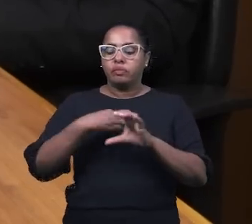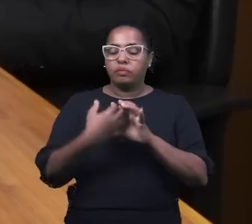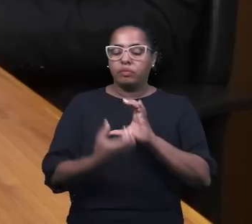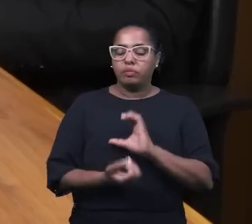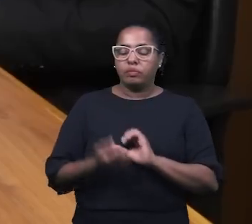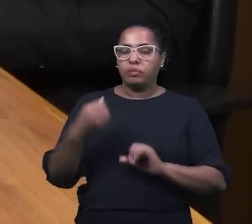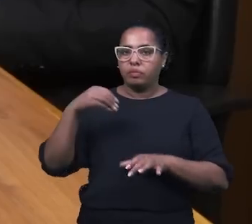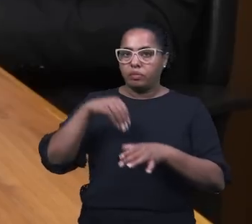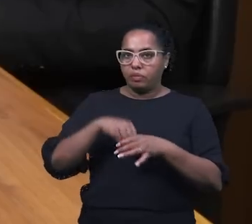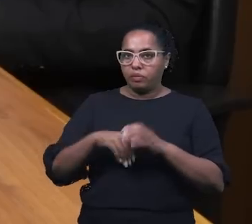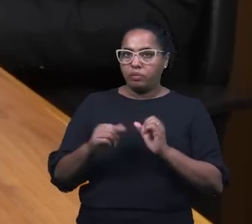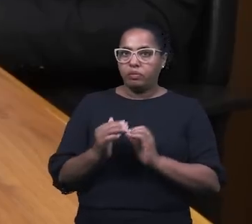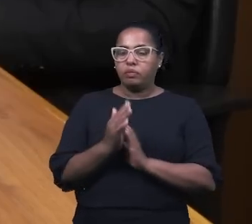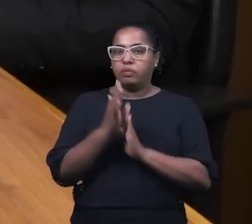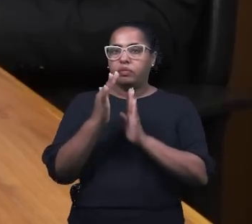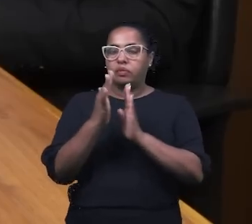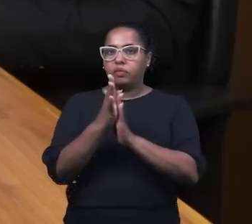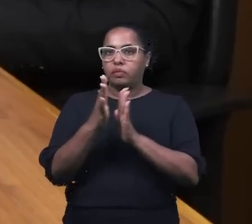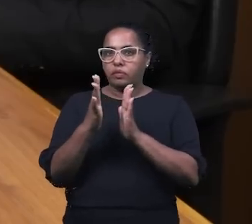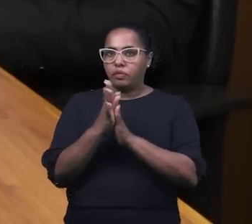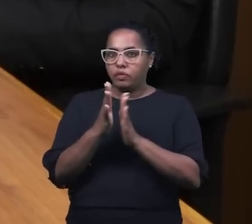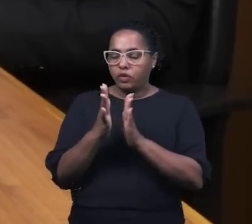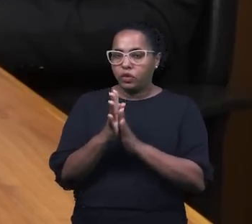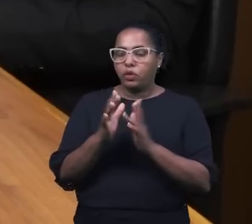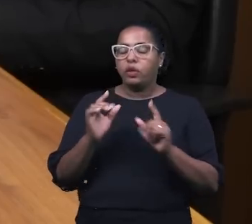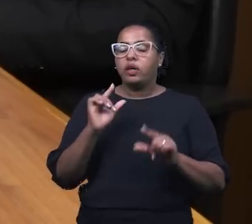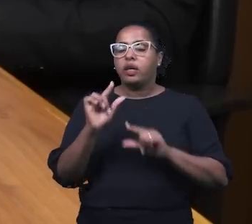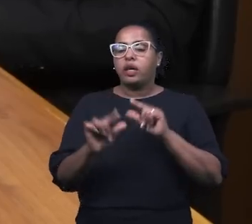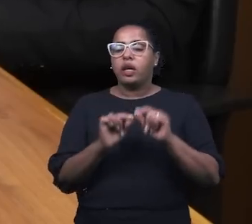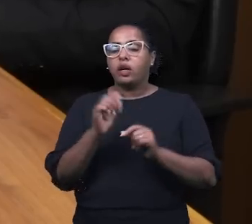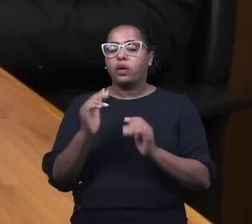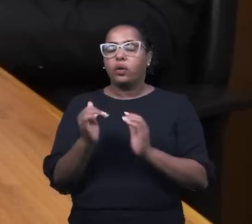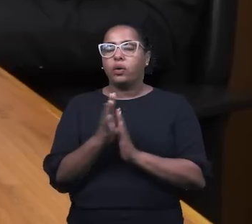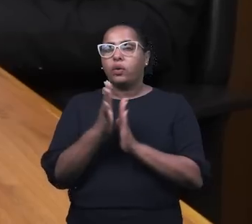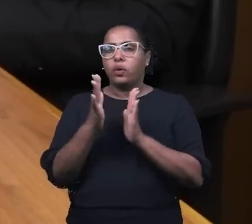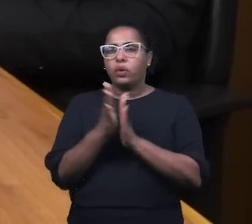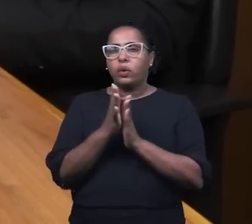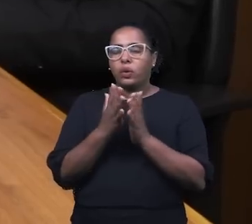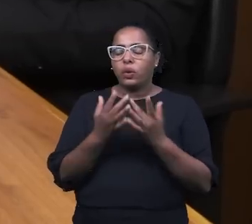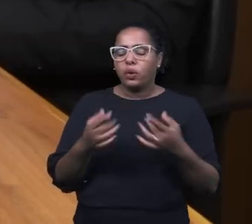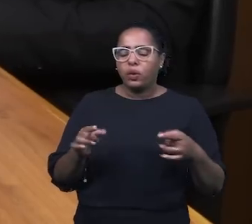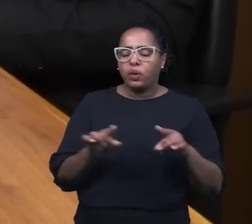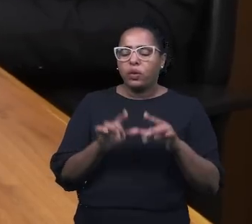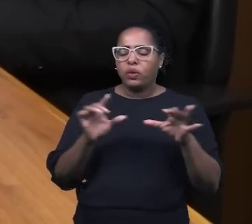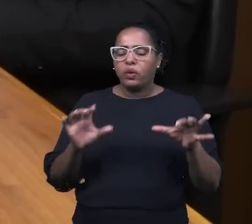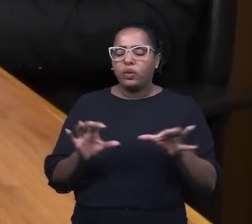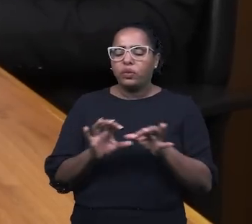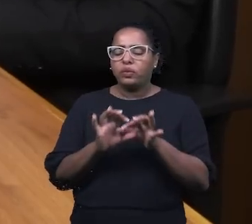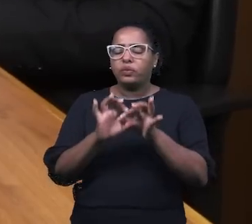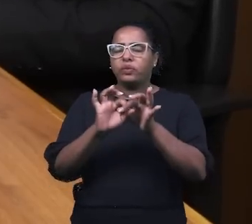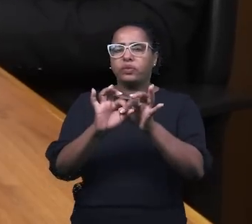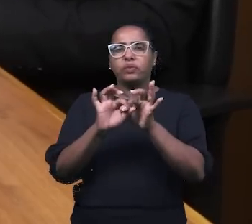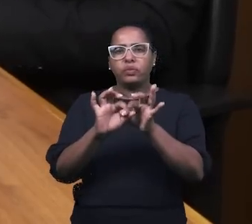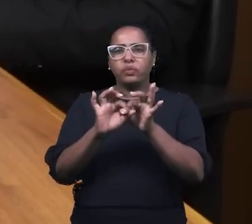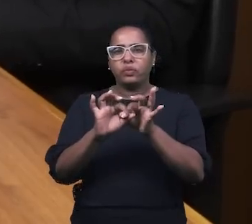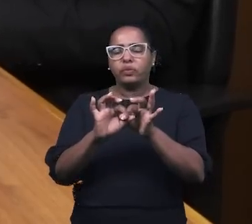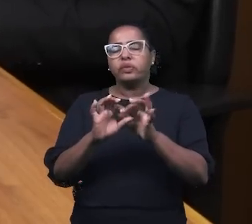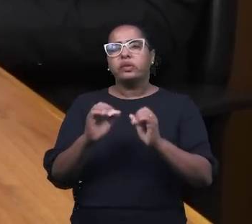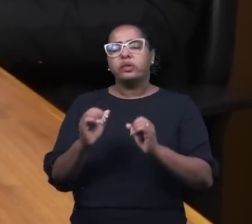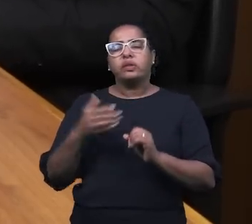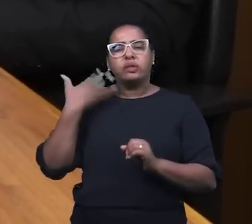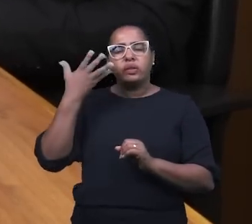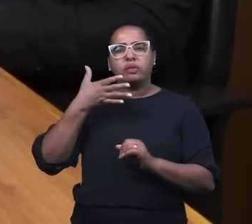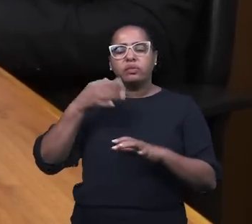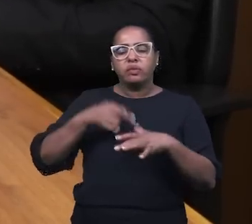característica no louvor da Igreja Cristã Maranata, que é a solenidade. São louvores sempre muito solenes e sempre de uma